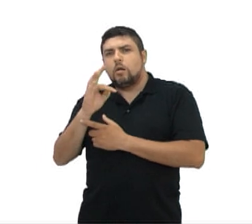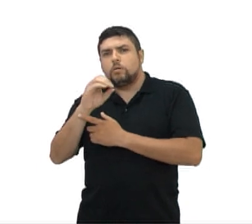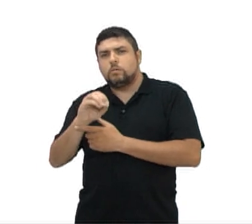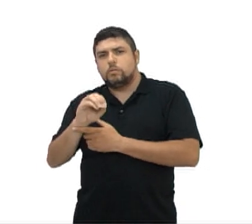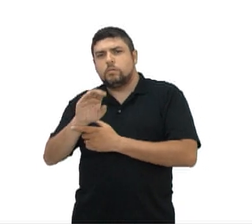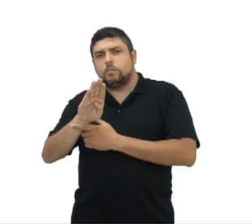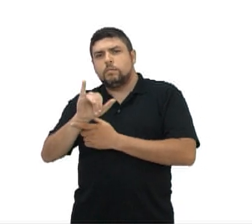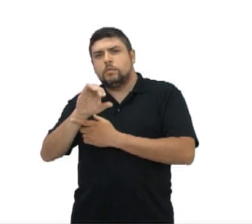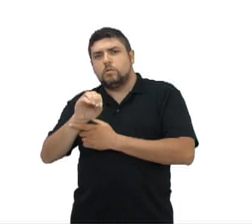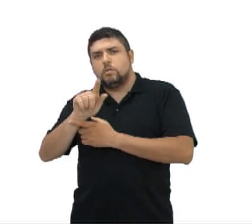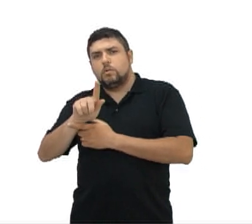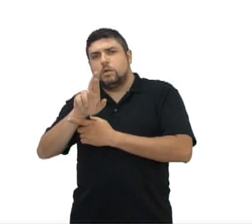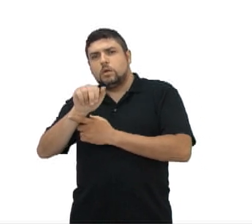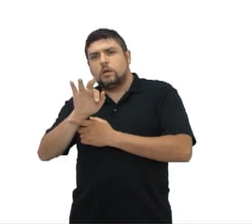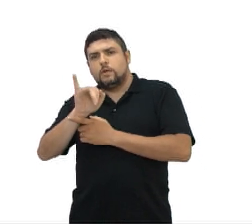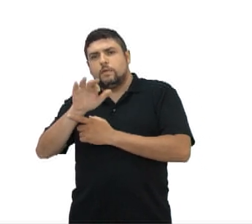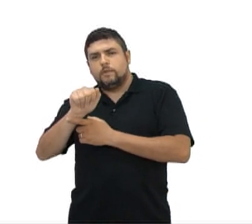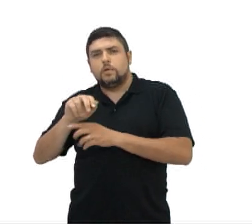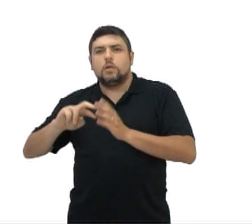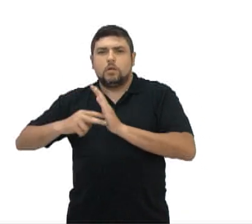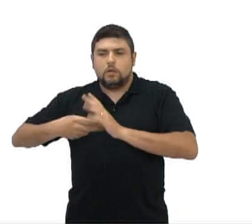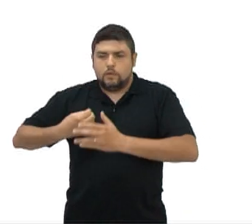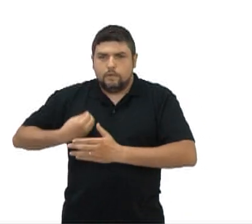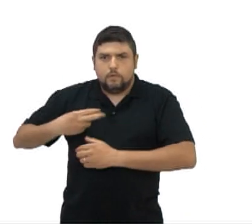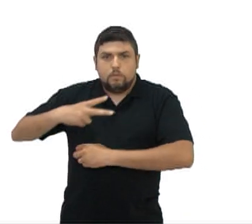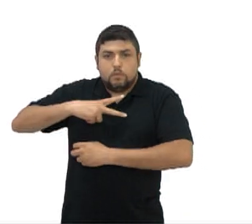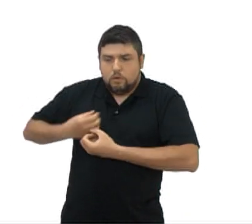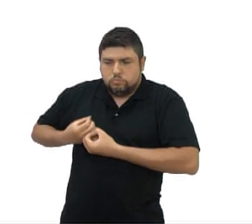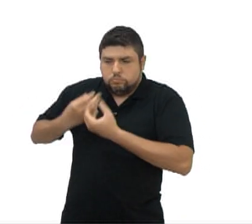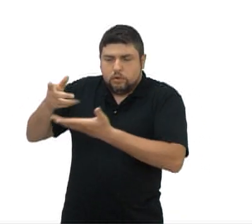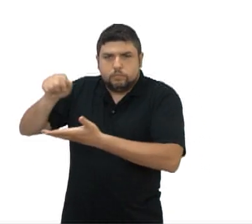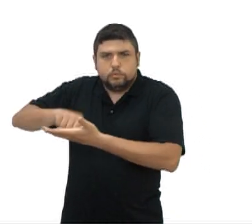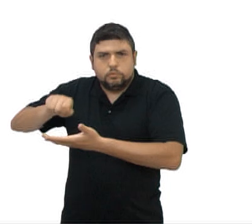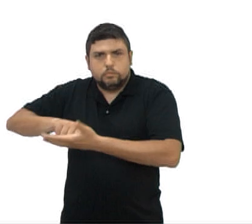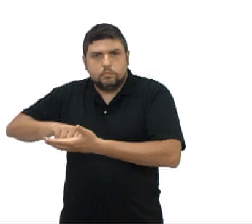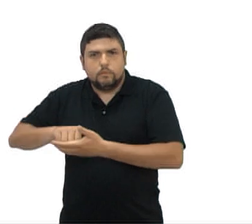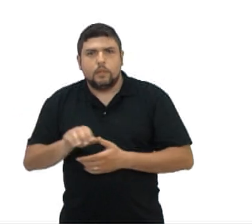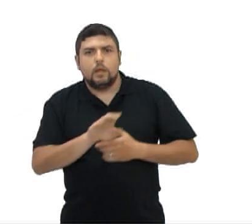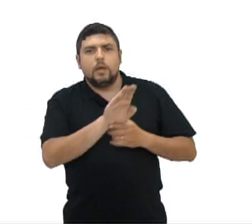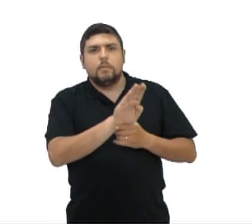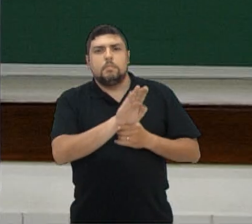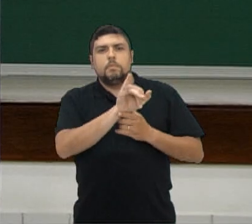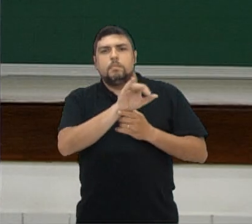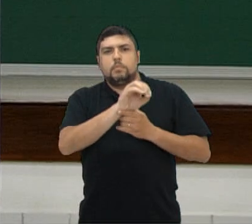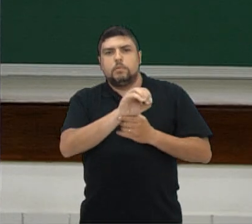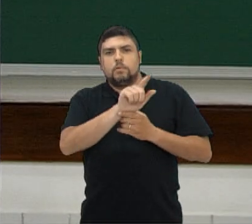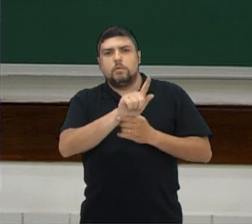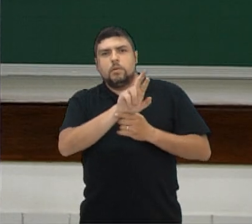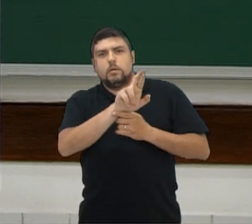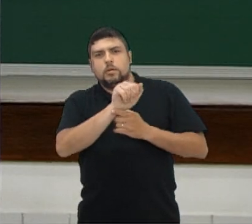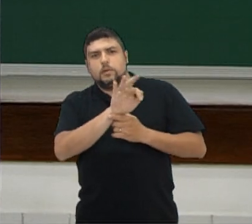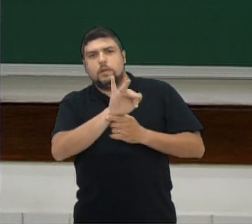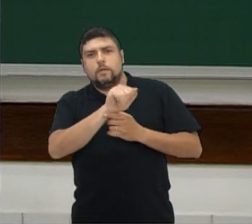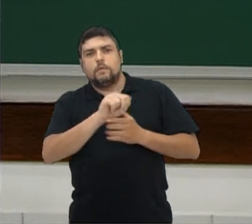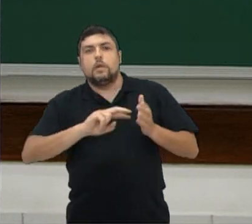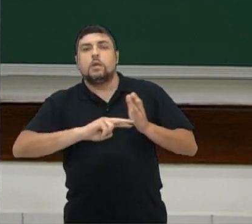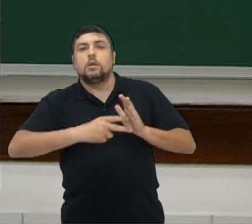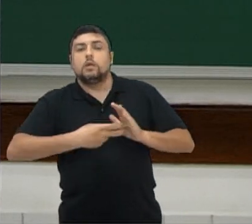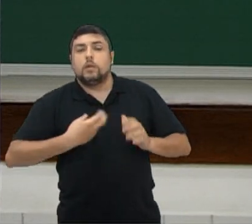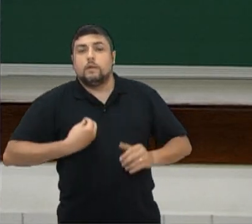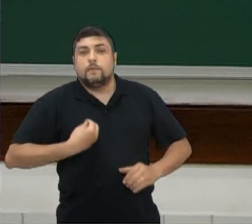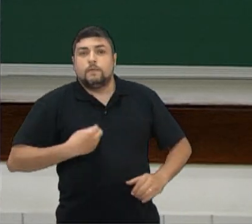vida pessoal, certo? E biografia é o relato da vida de alguém, né? Um fragmento de coisas importantes, de